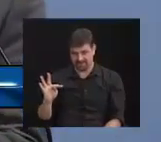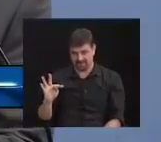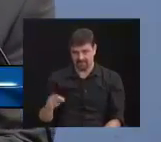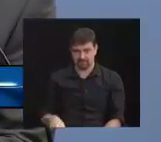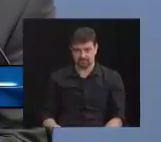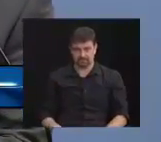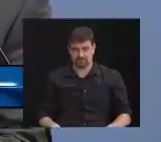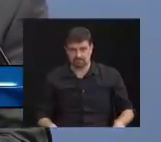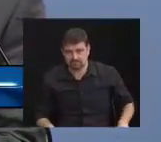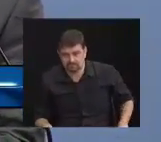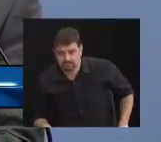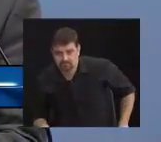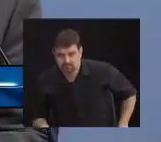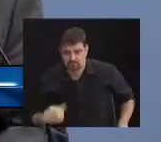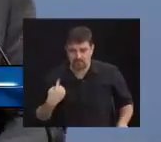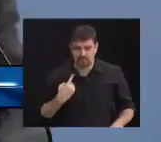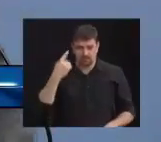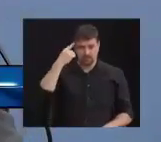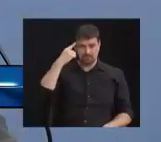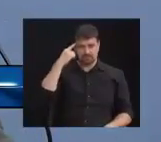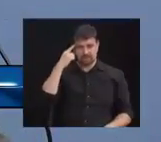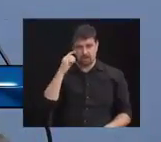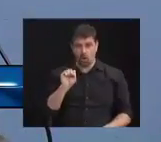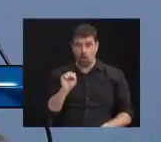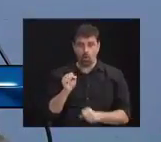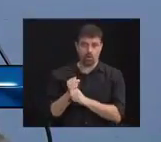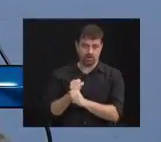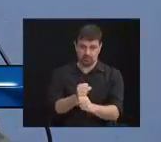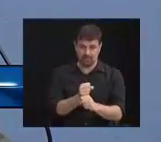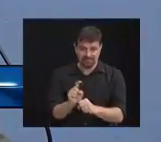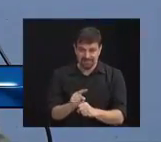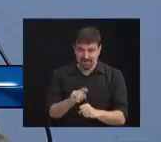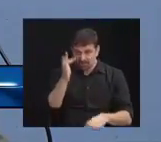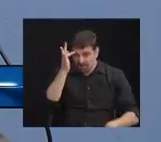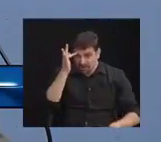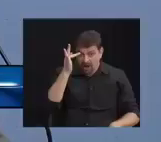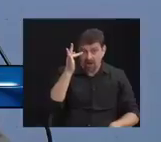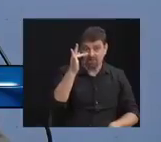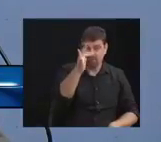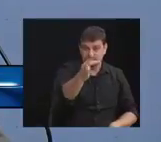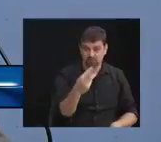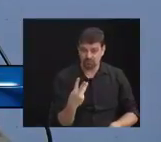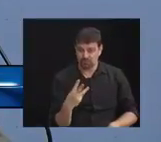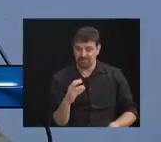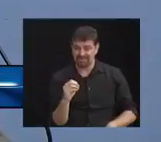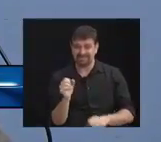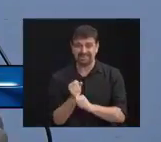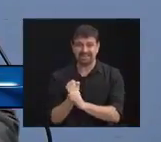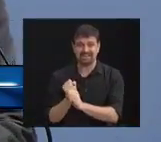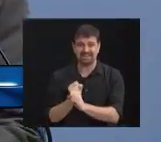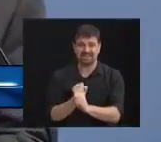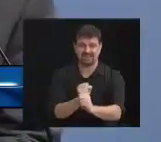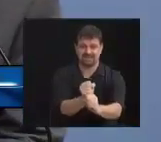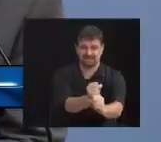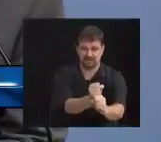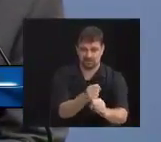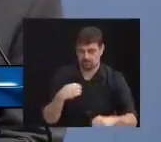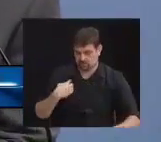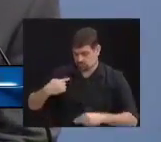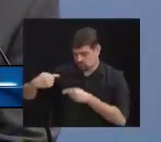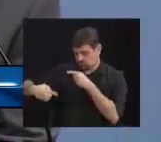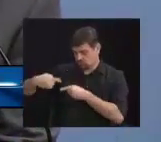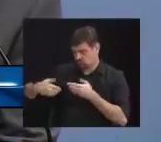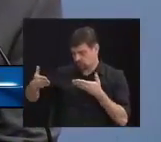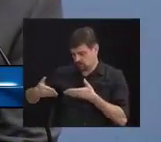não por 8, 10 anos, mas por 20, 30 anos. É uma discussão que, se nós fizermos agora, a grande diferença